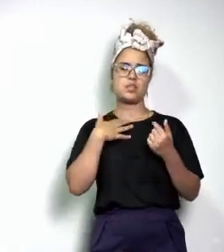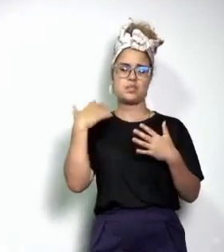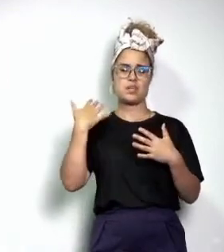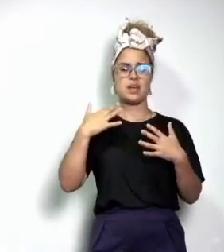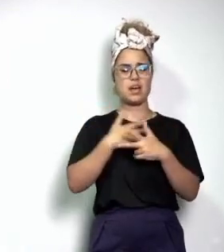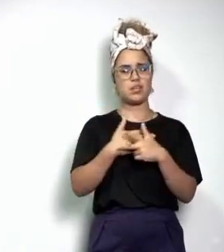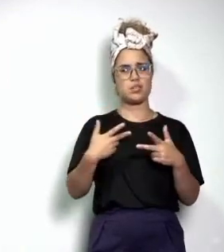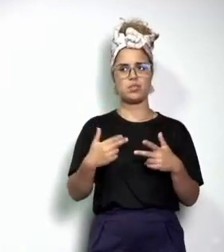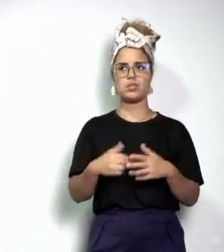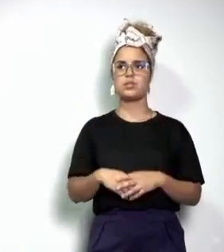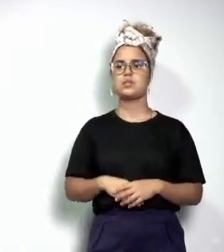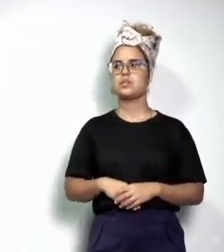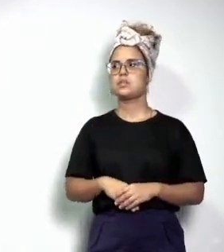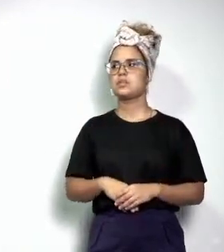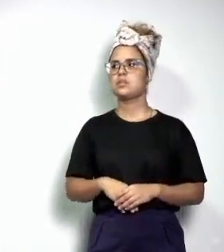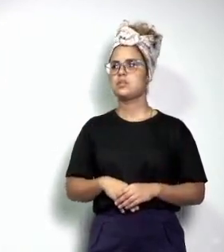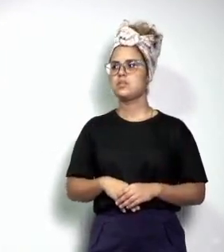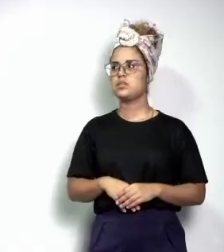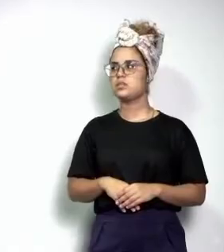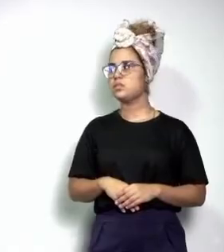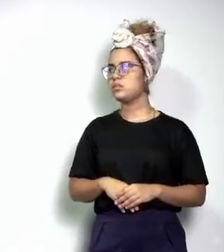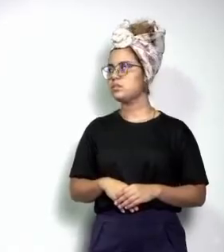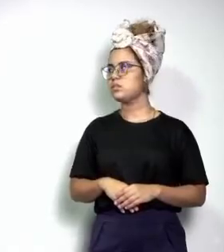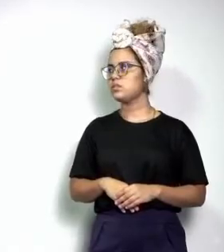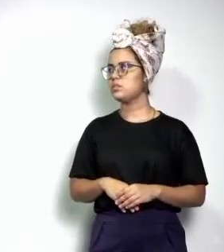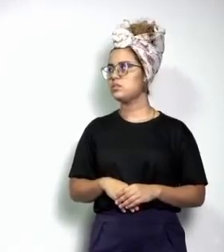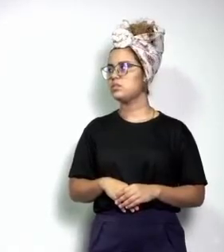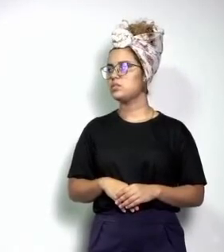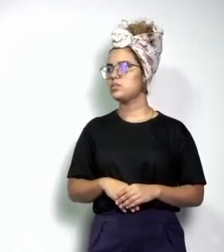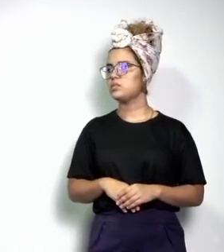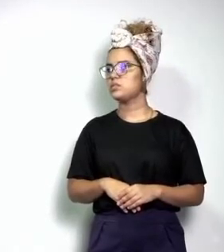coisas. Aqui tem